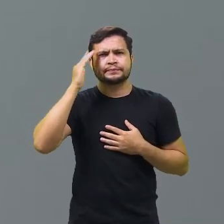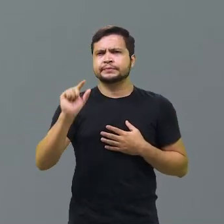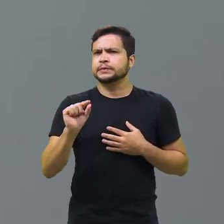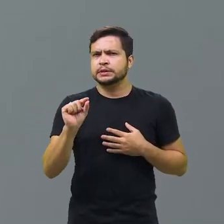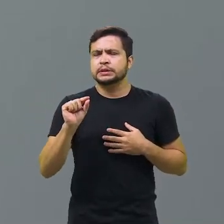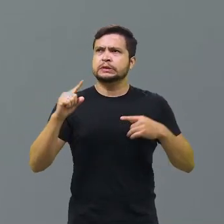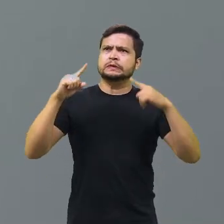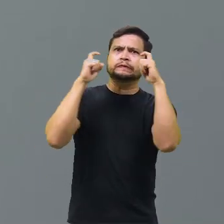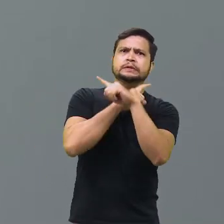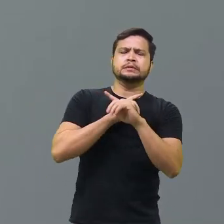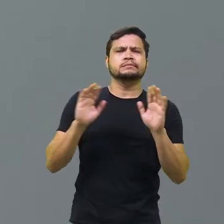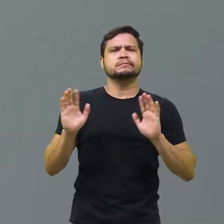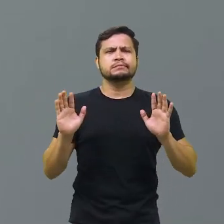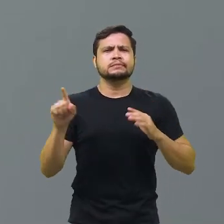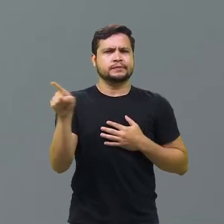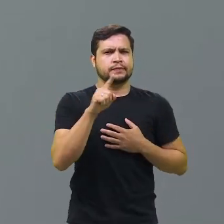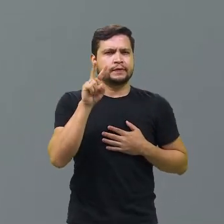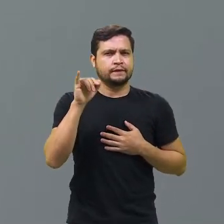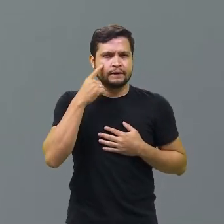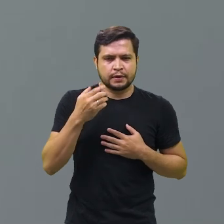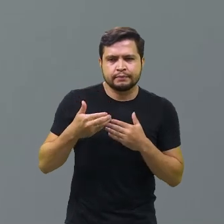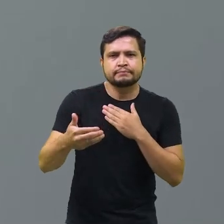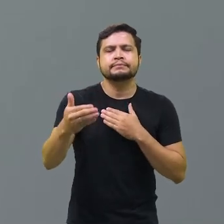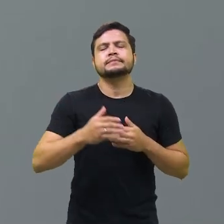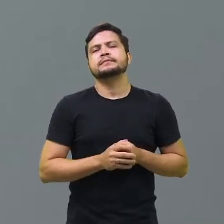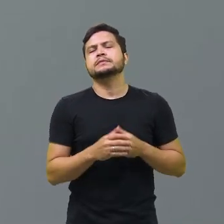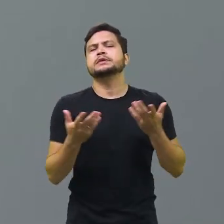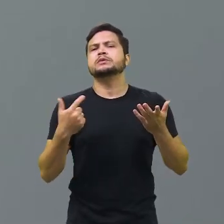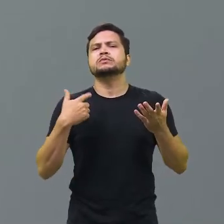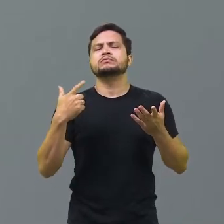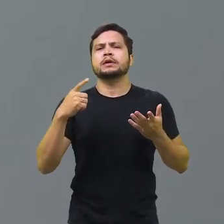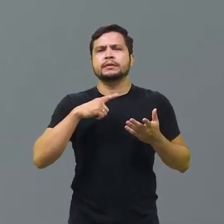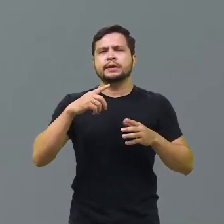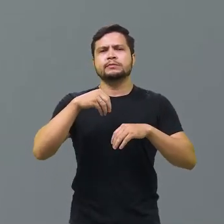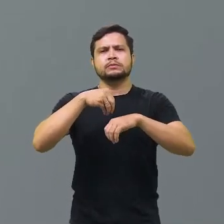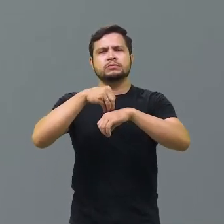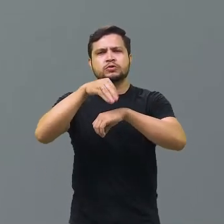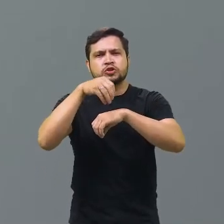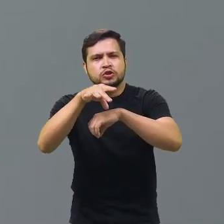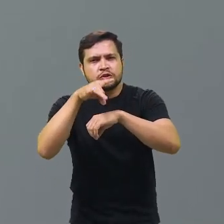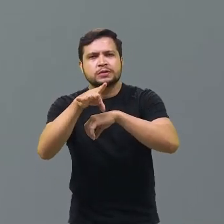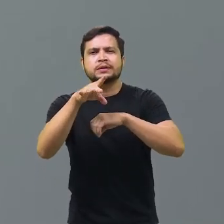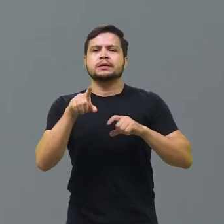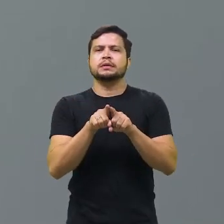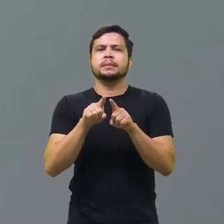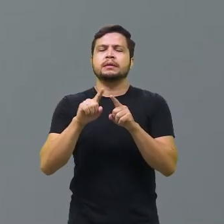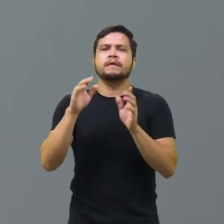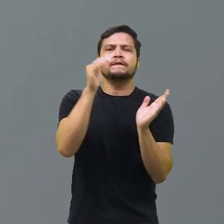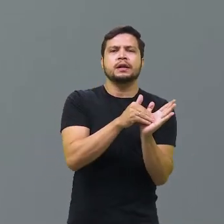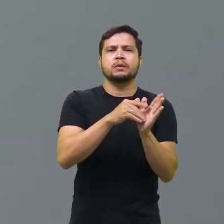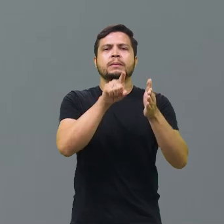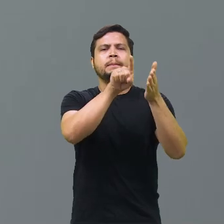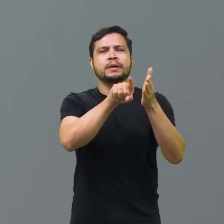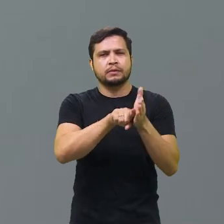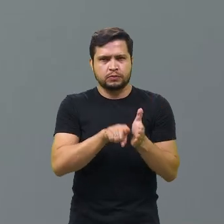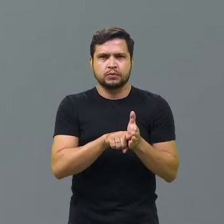colocar, pode se parecer, né? Então, eu trouxe para vocês hoje uns elementos, algumas dicas e algumas questões para a gente fazer ao final da